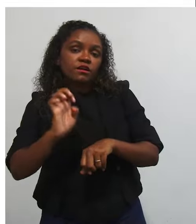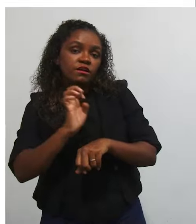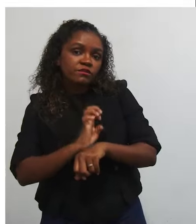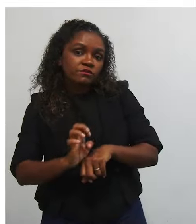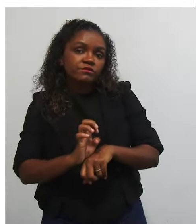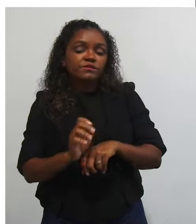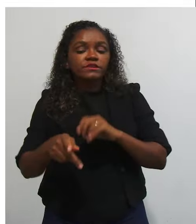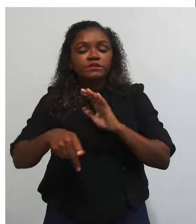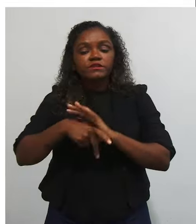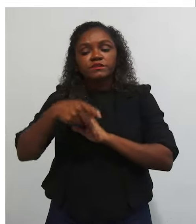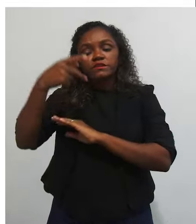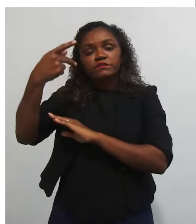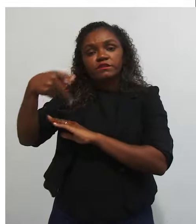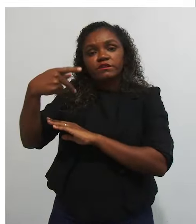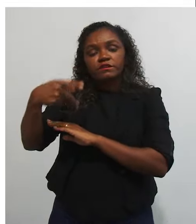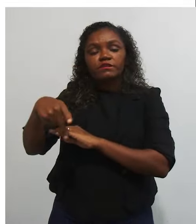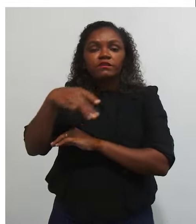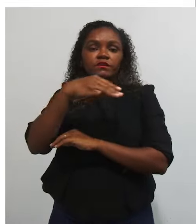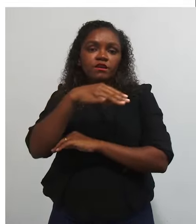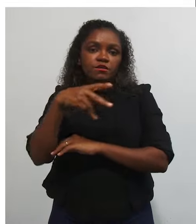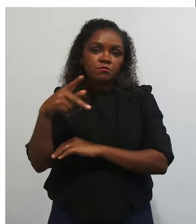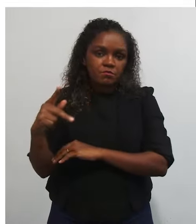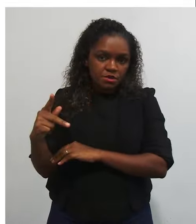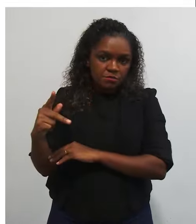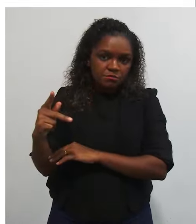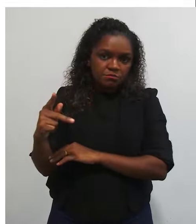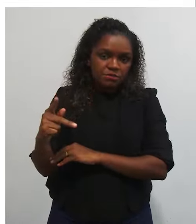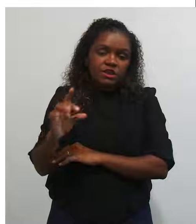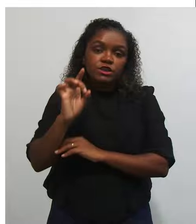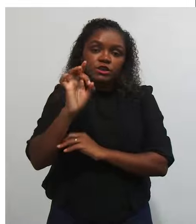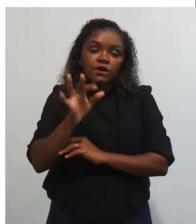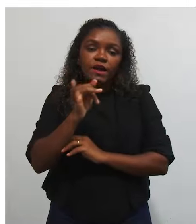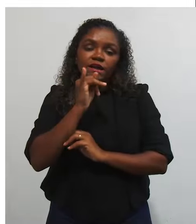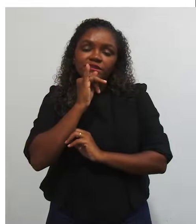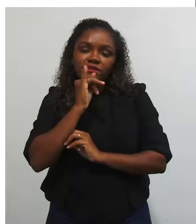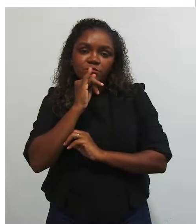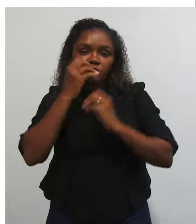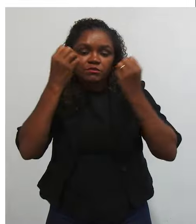Do Ministério Público de Rondônia. Então, isso aqui é um exemplo de